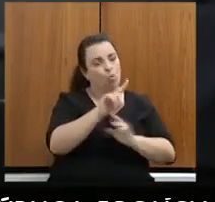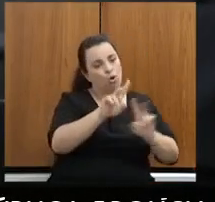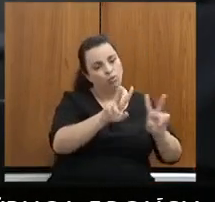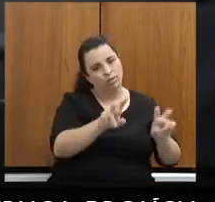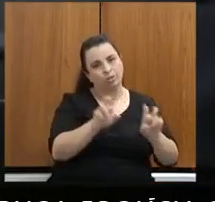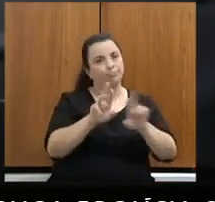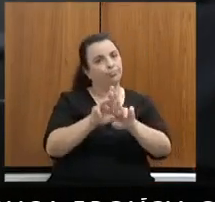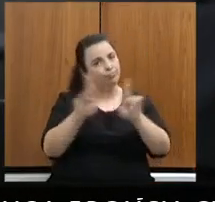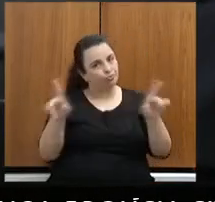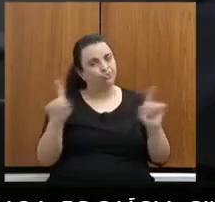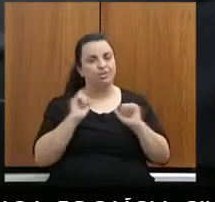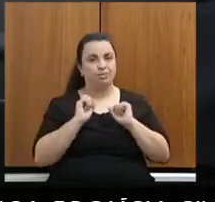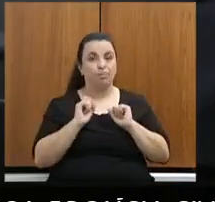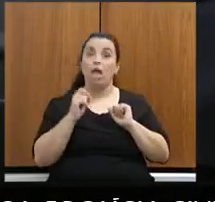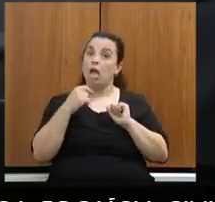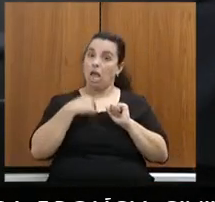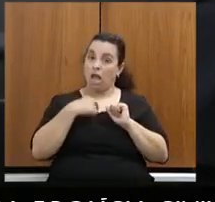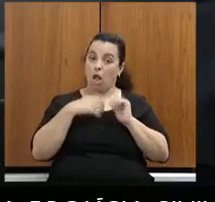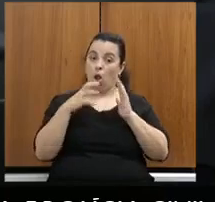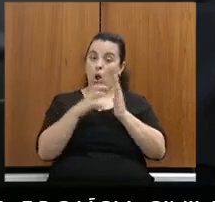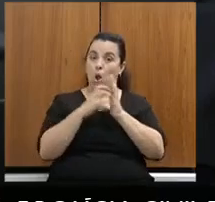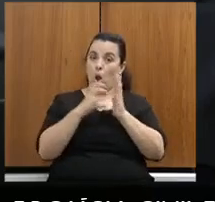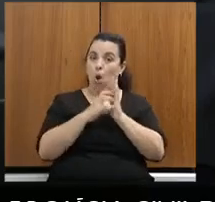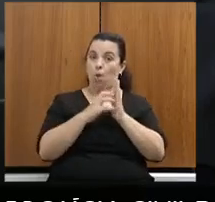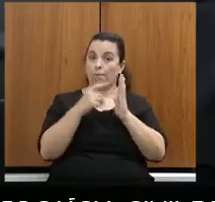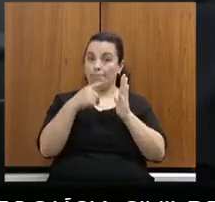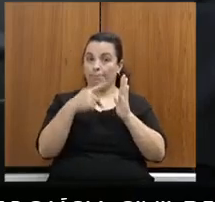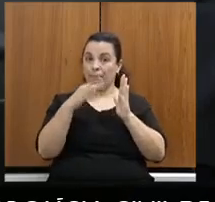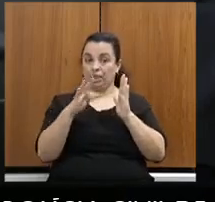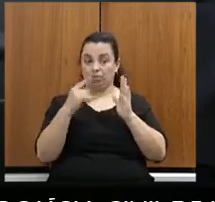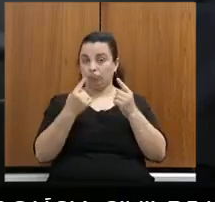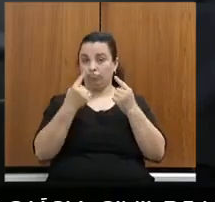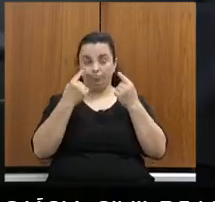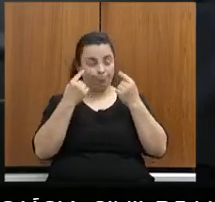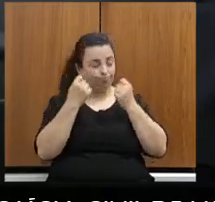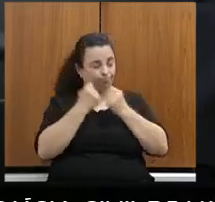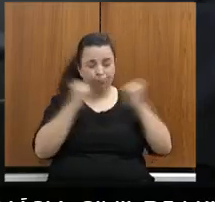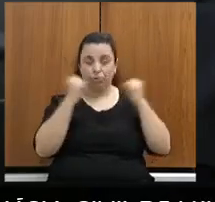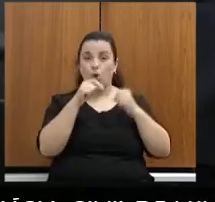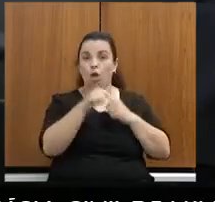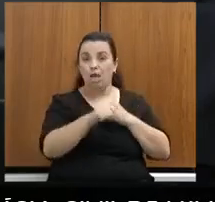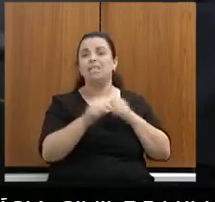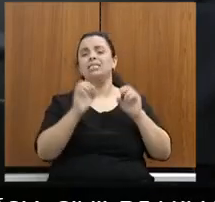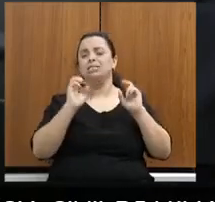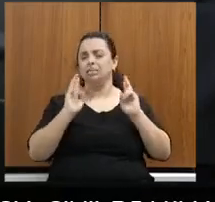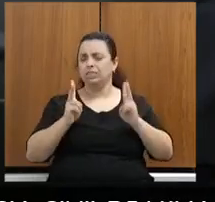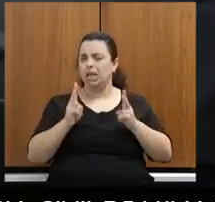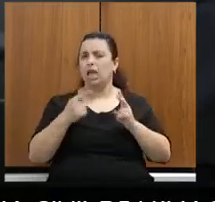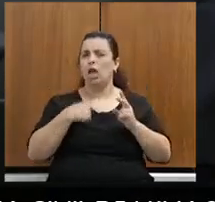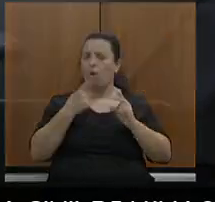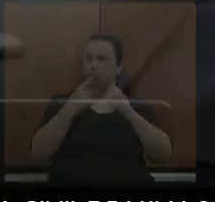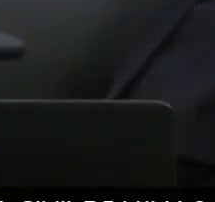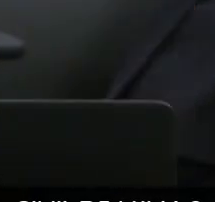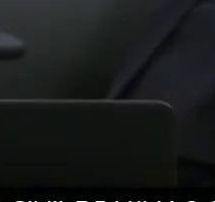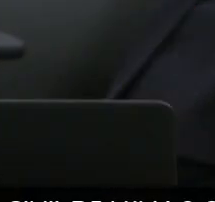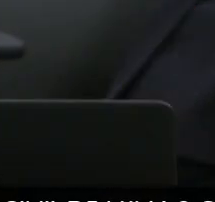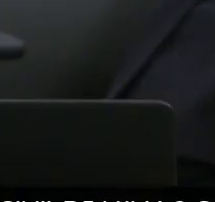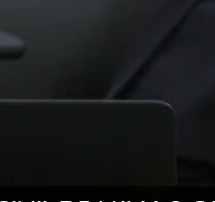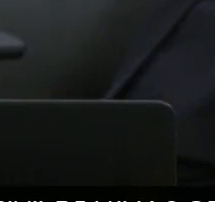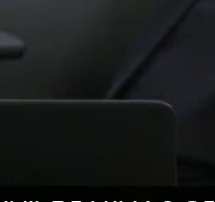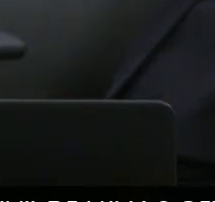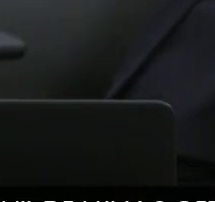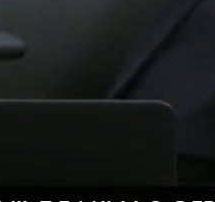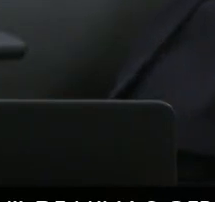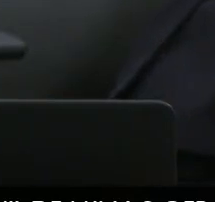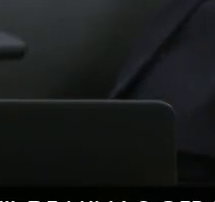toda minha indignação com o governo do PT foi feita é implacavelmente aquele A Tribuna da Assembleia da condução mas